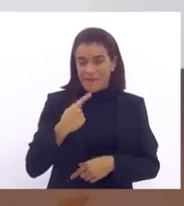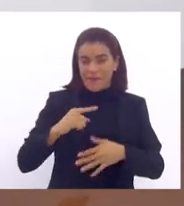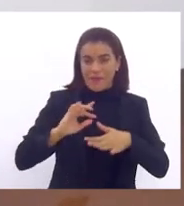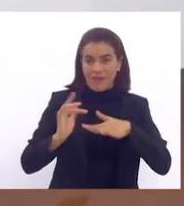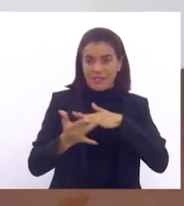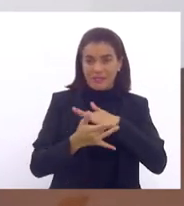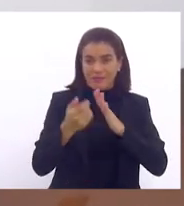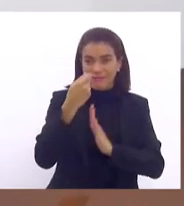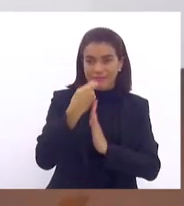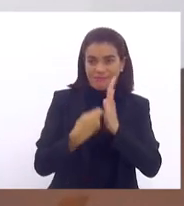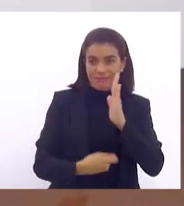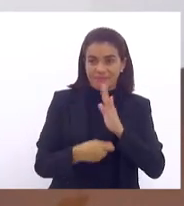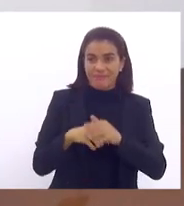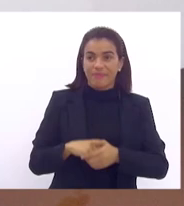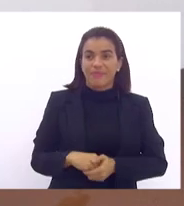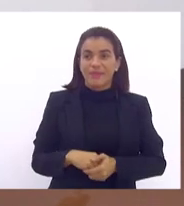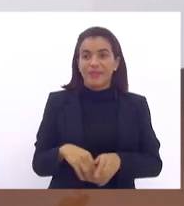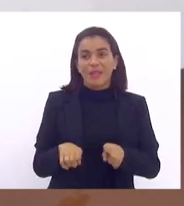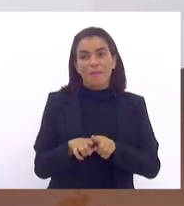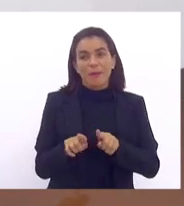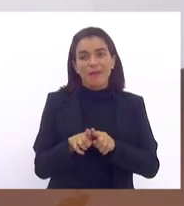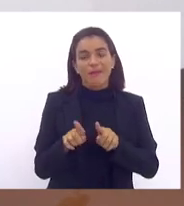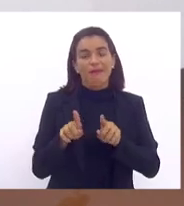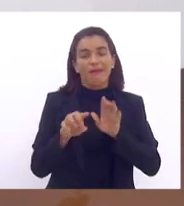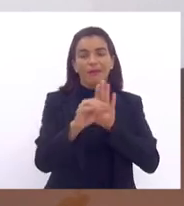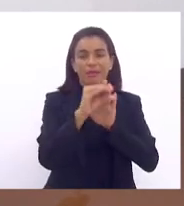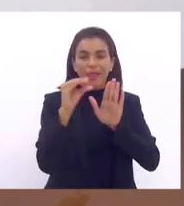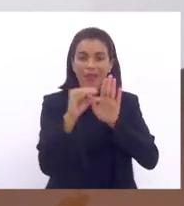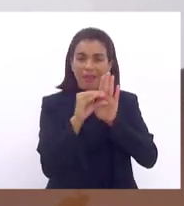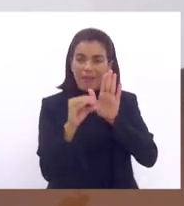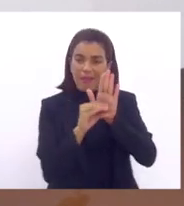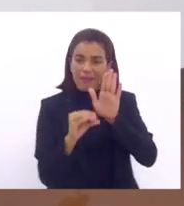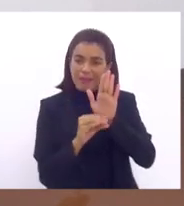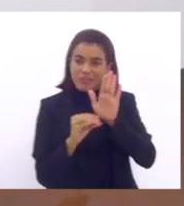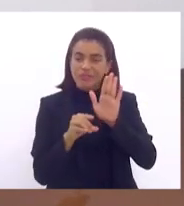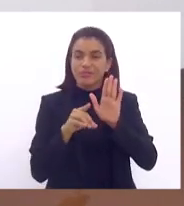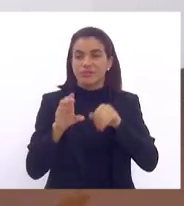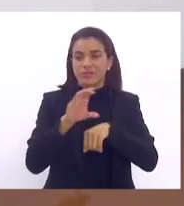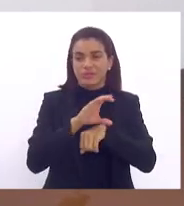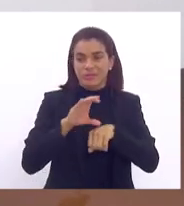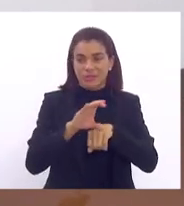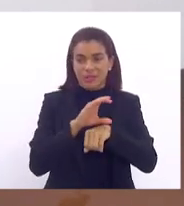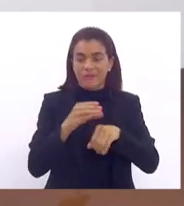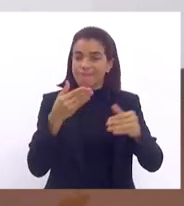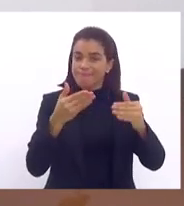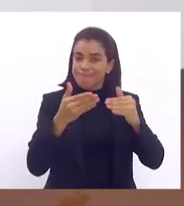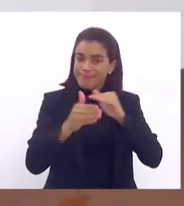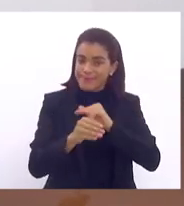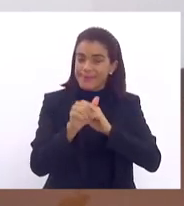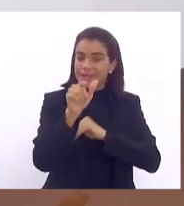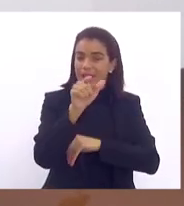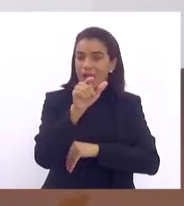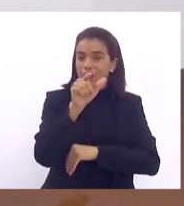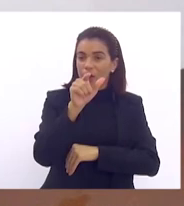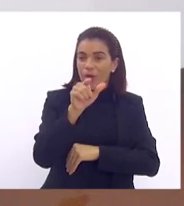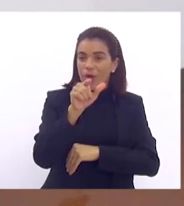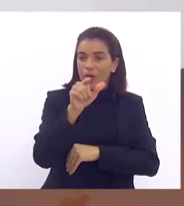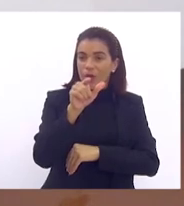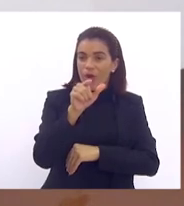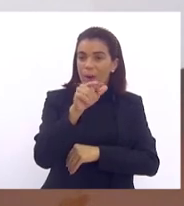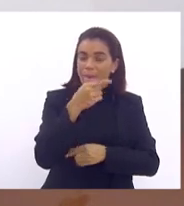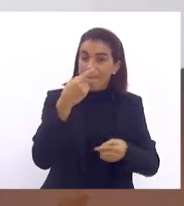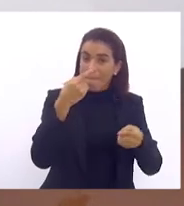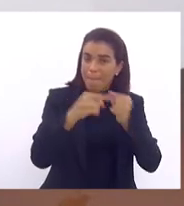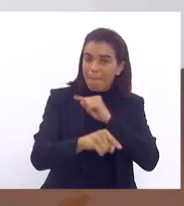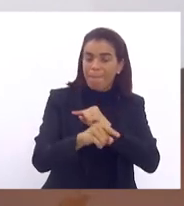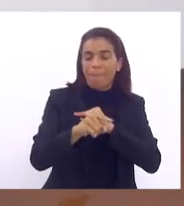os textos da constitução que eh fundamentariam né Essa impossibilidade de eh